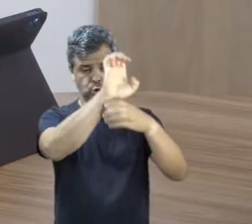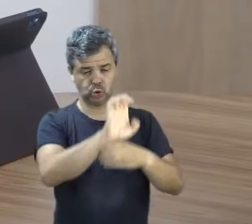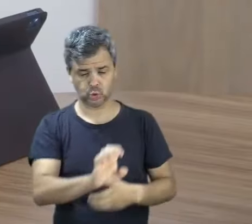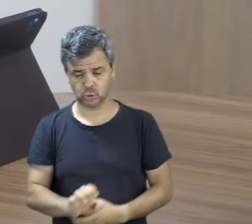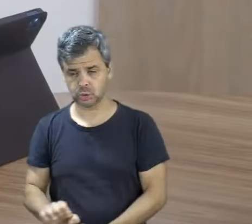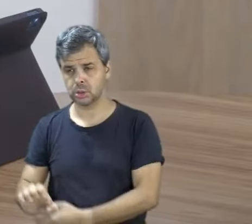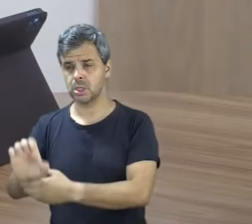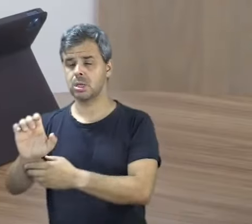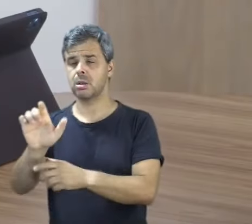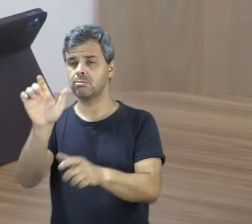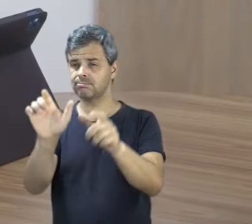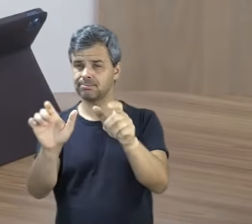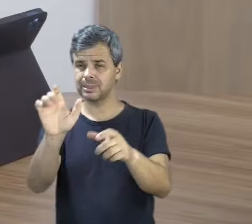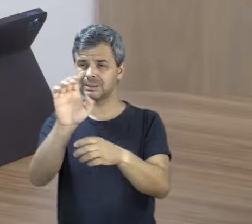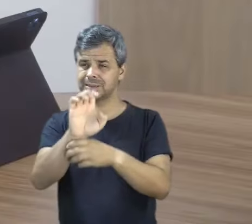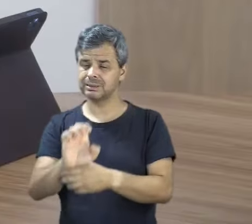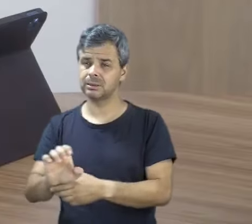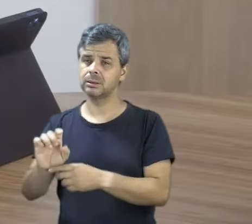cada estado